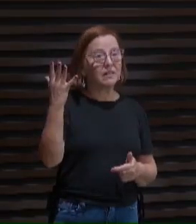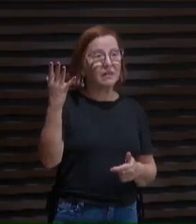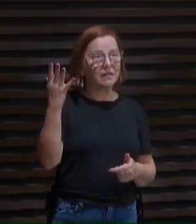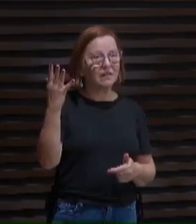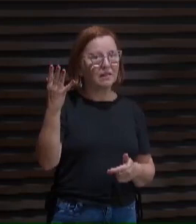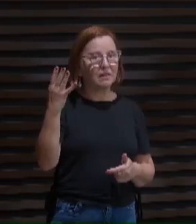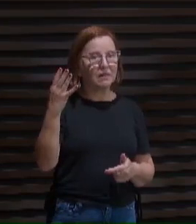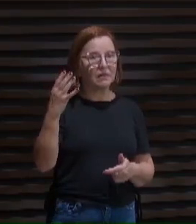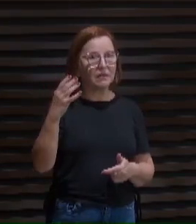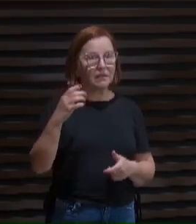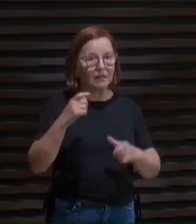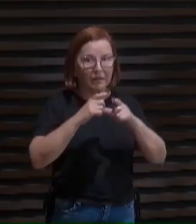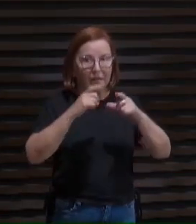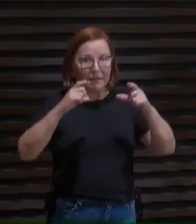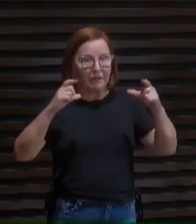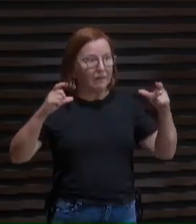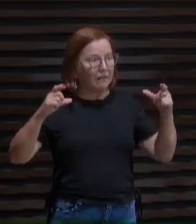Ele cresce e te engole.